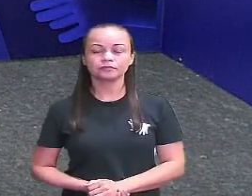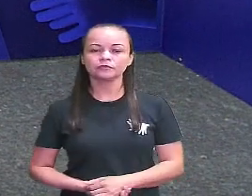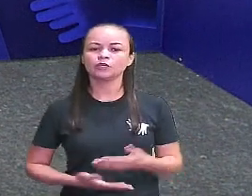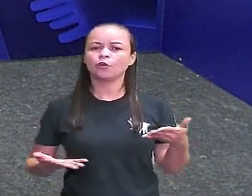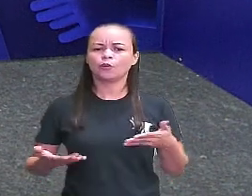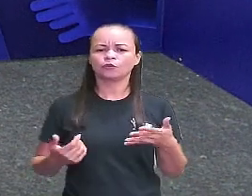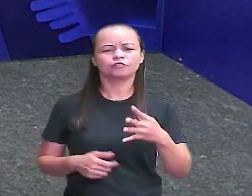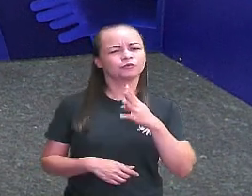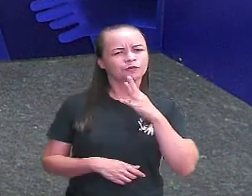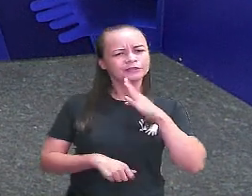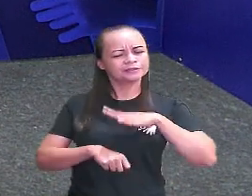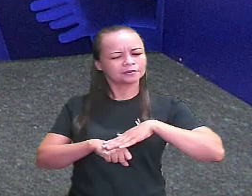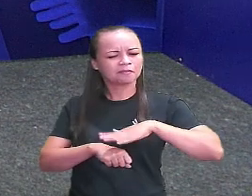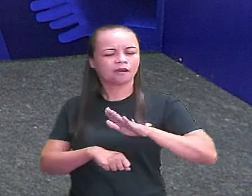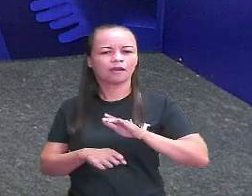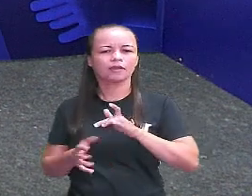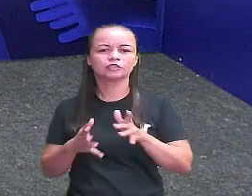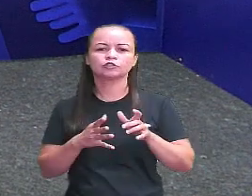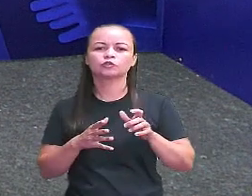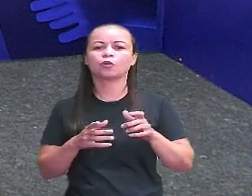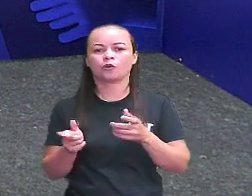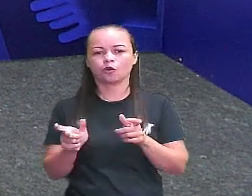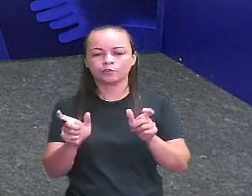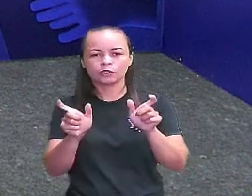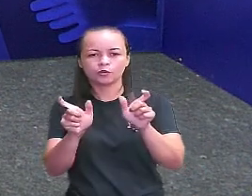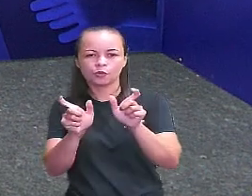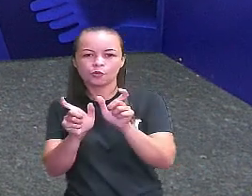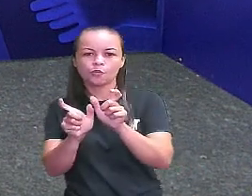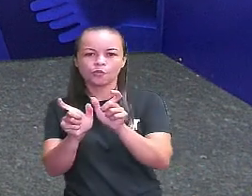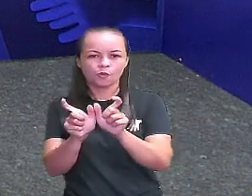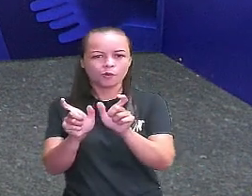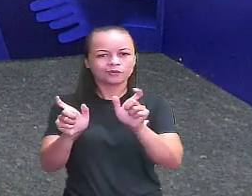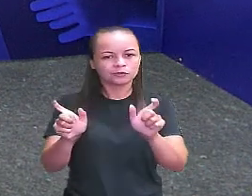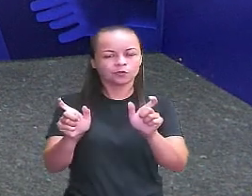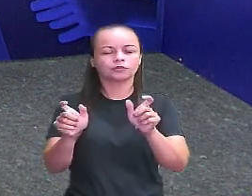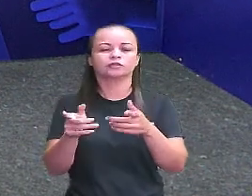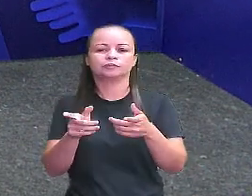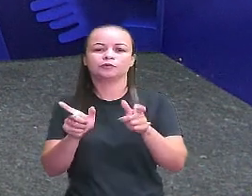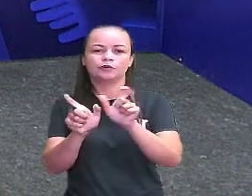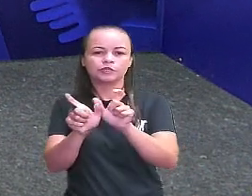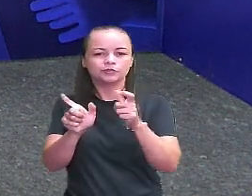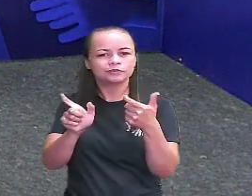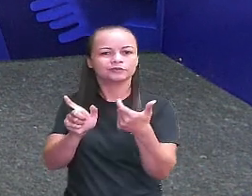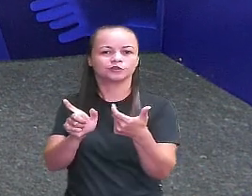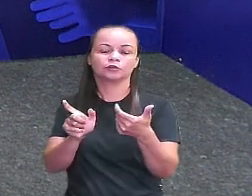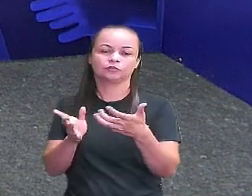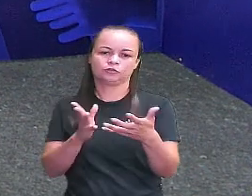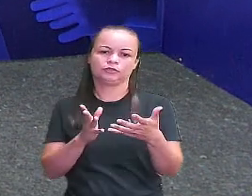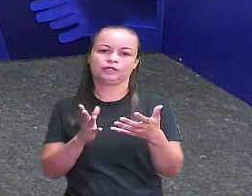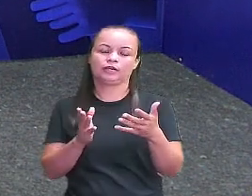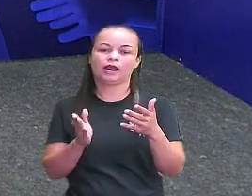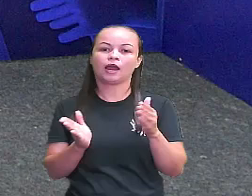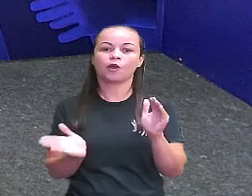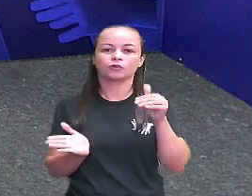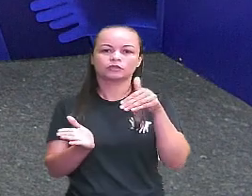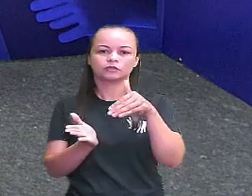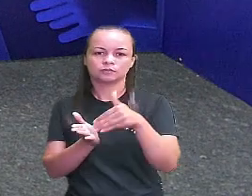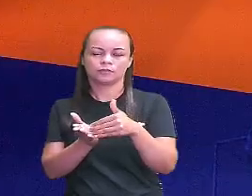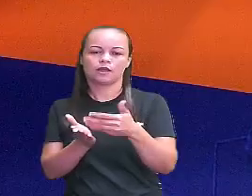conhecer mais um pouco aí sobre antônimos e sinônimos. Será a nossa última aula de abril, tá certo?